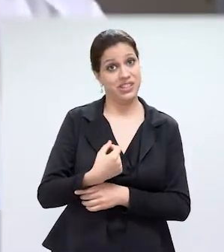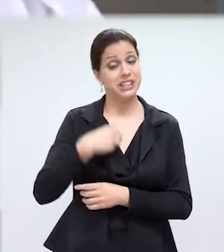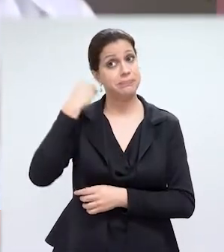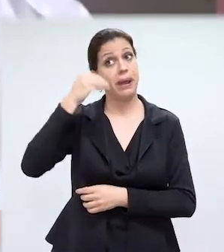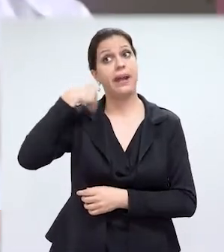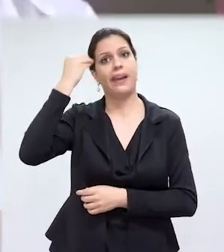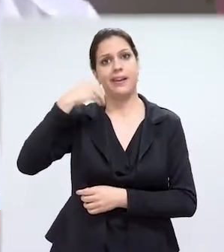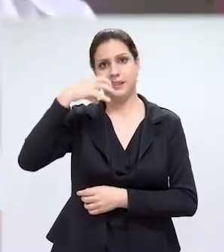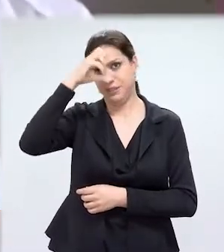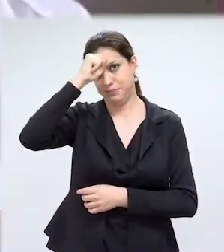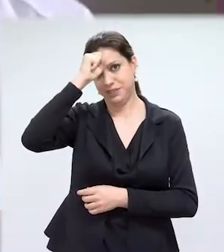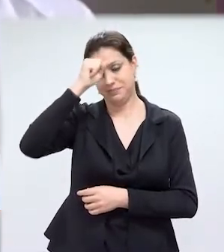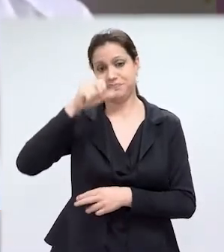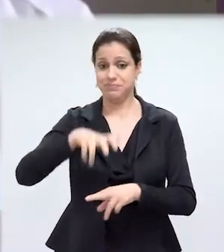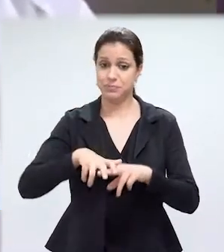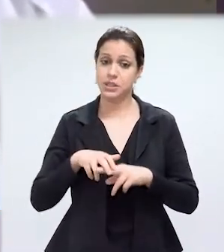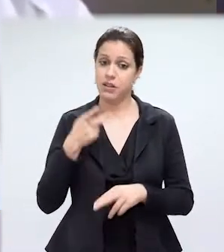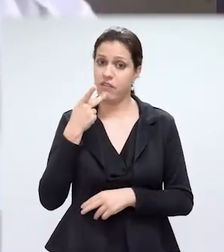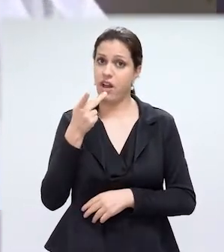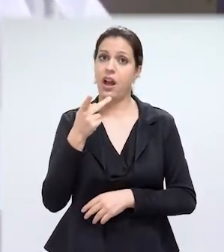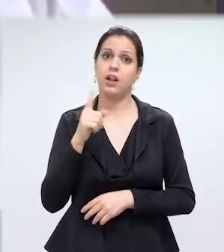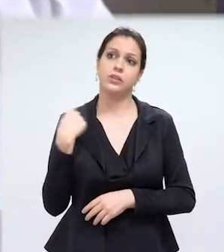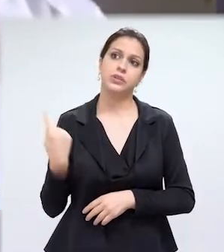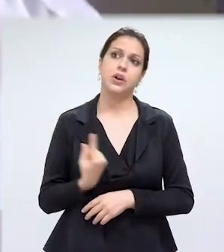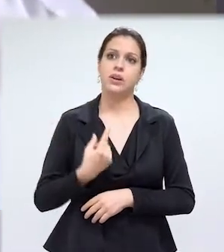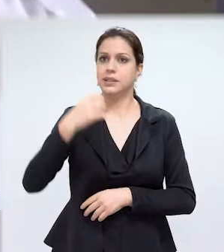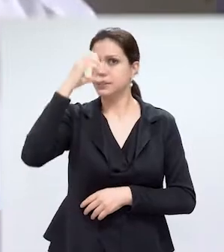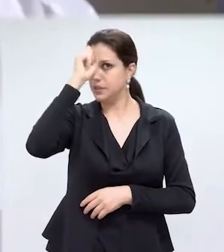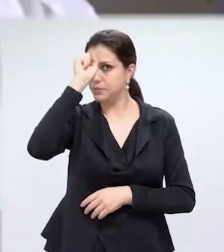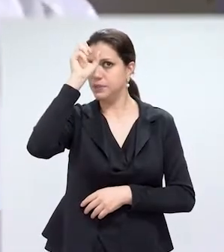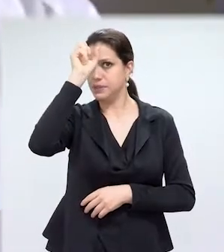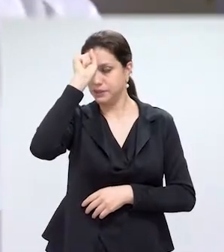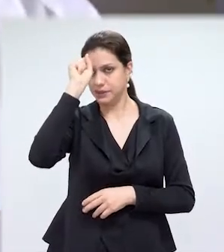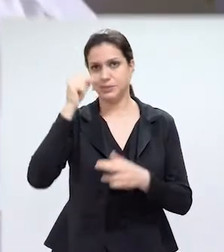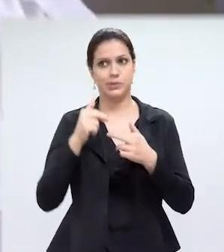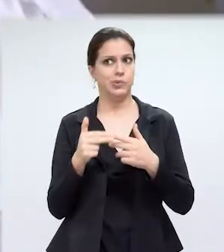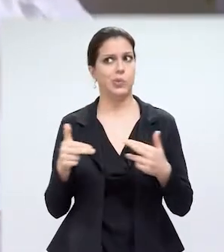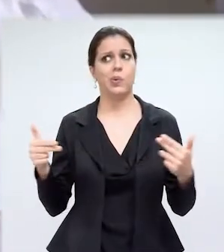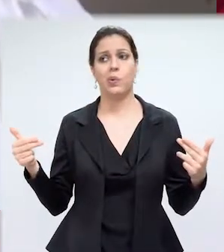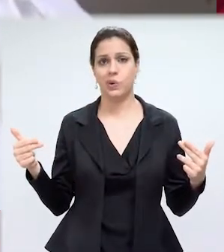foi vivido, né, em 2020. Por isso que eu falo, foi